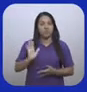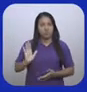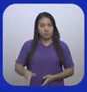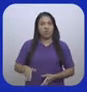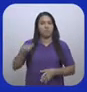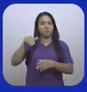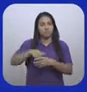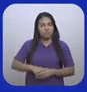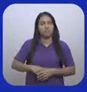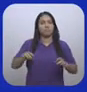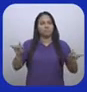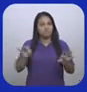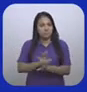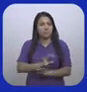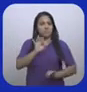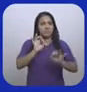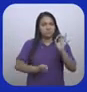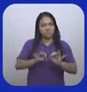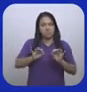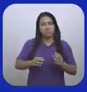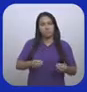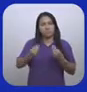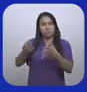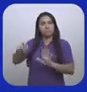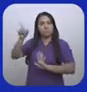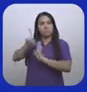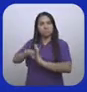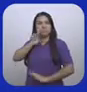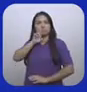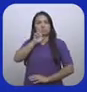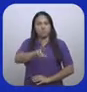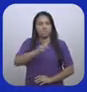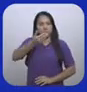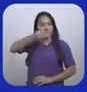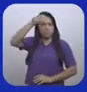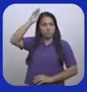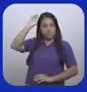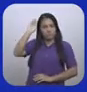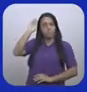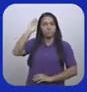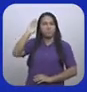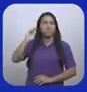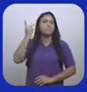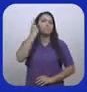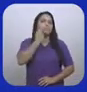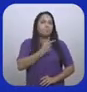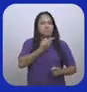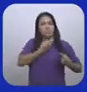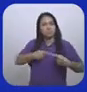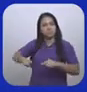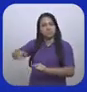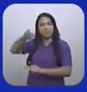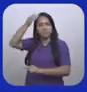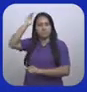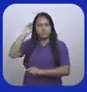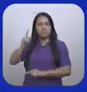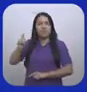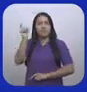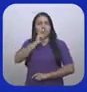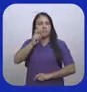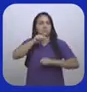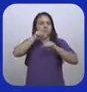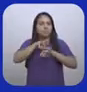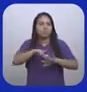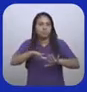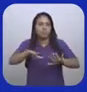eleitorais a justiça concedeu mais um direito de resposta contra Rodrigo Cunha por espalhar mentiras que atacam a honra do candidato